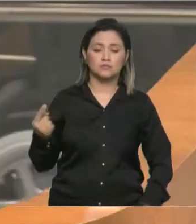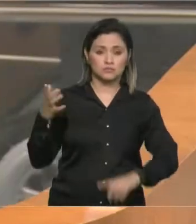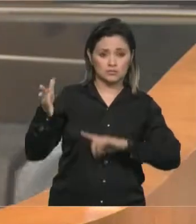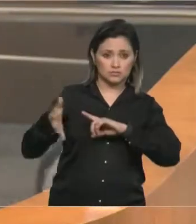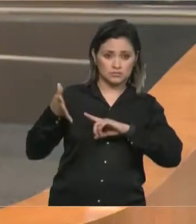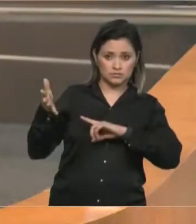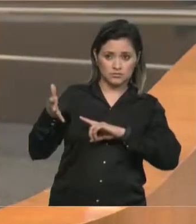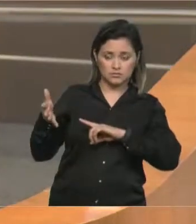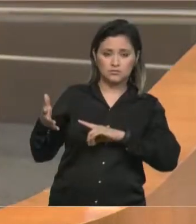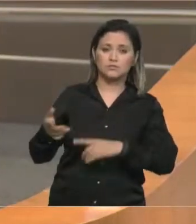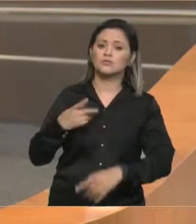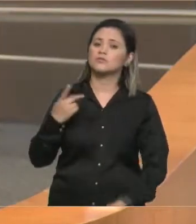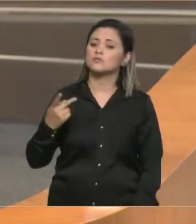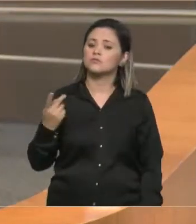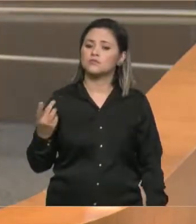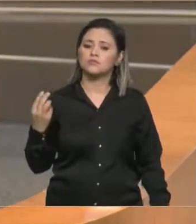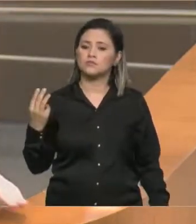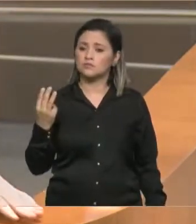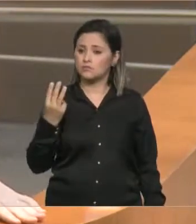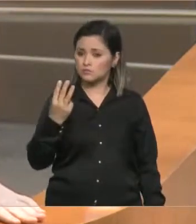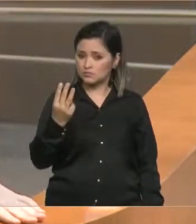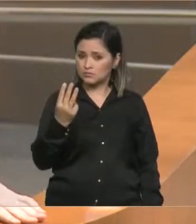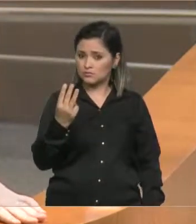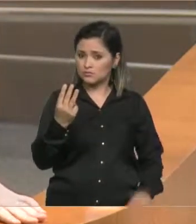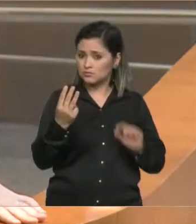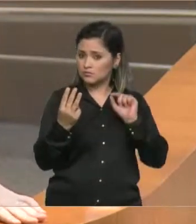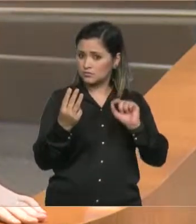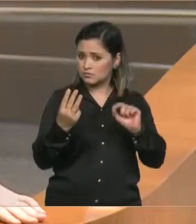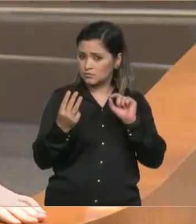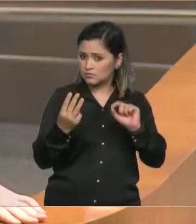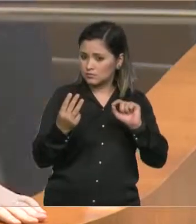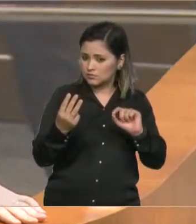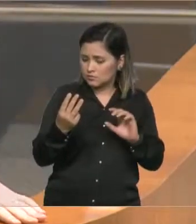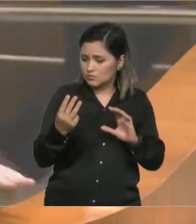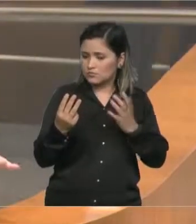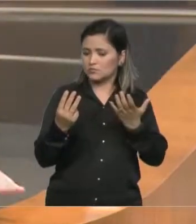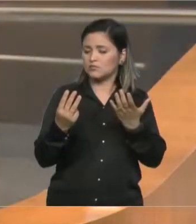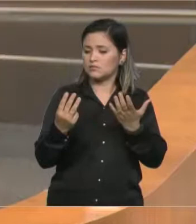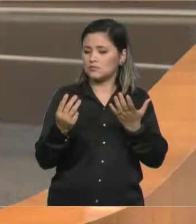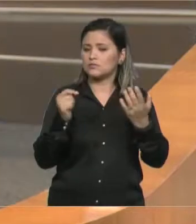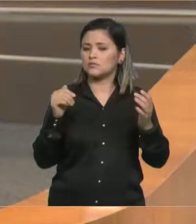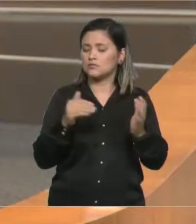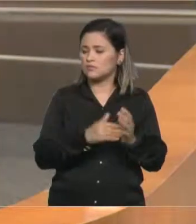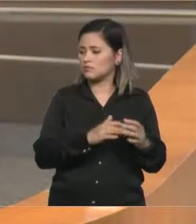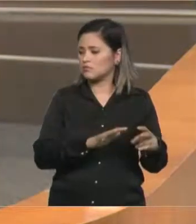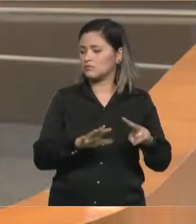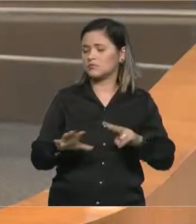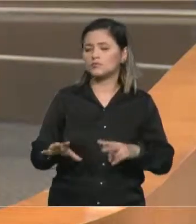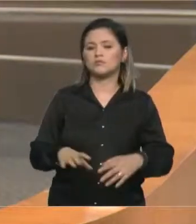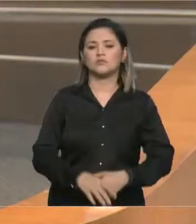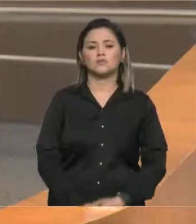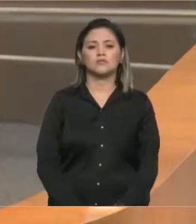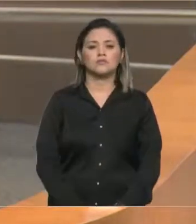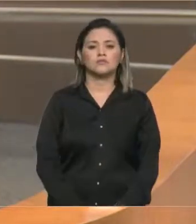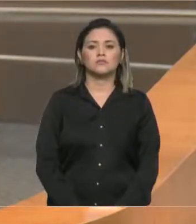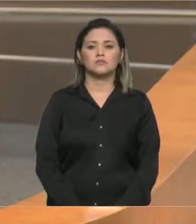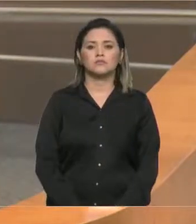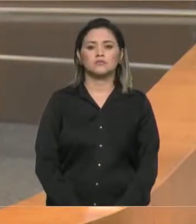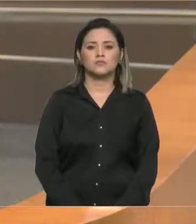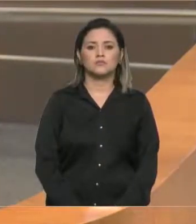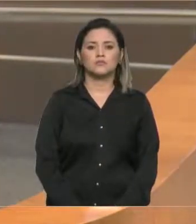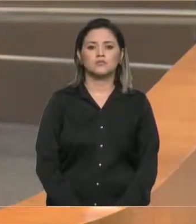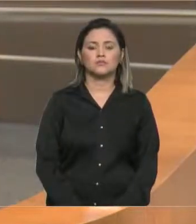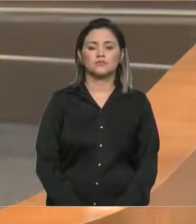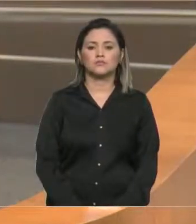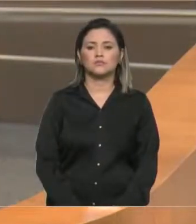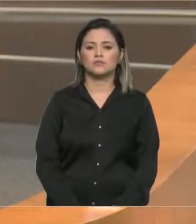três situações bastante práticas que ocorreram esse final de semana. Uma delas foi uma visita que eu